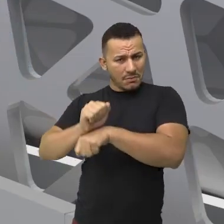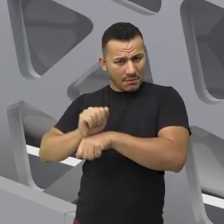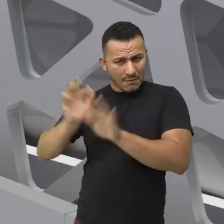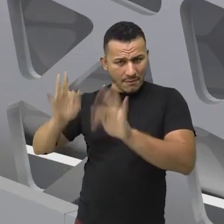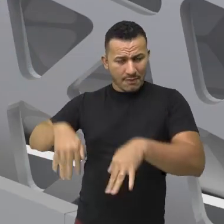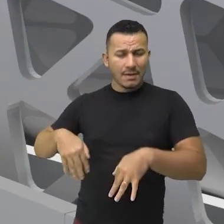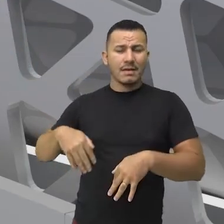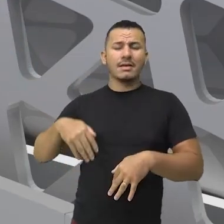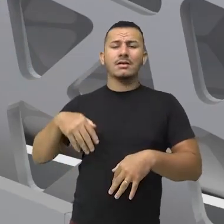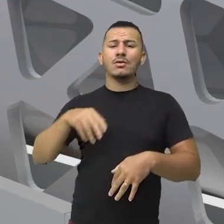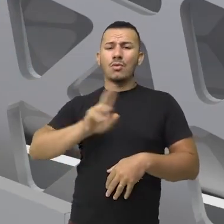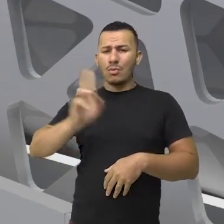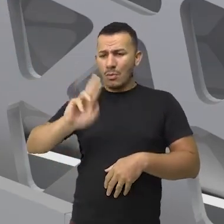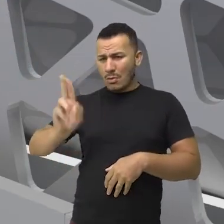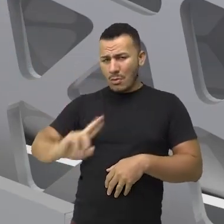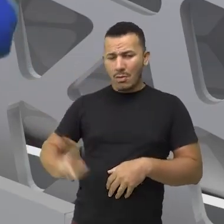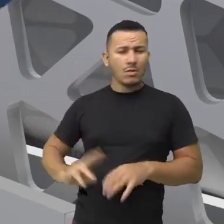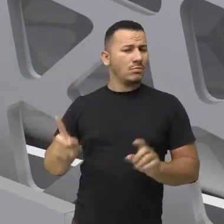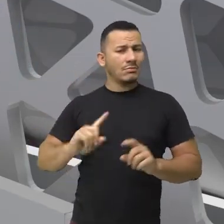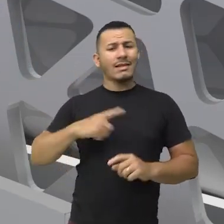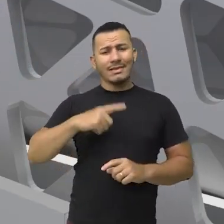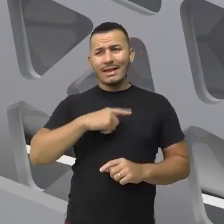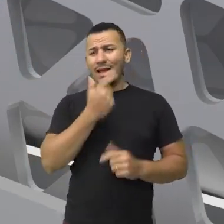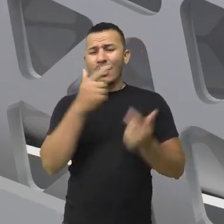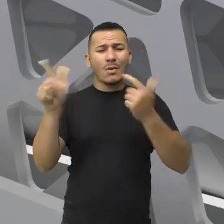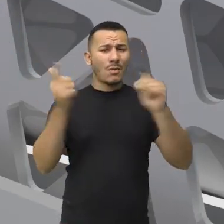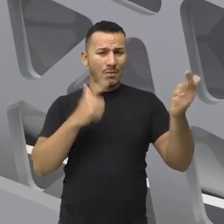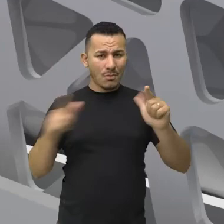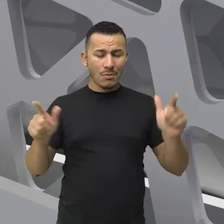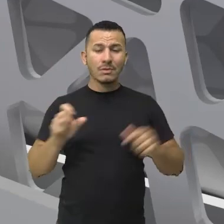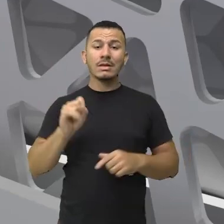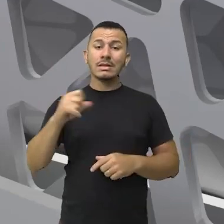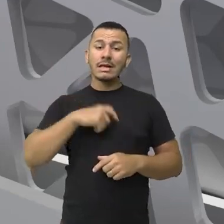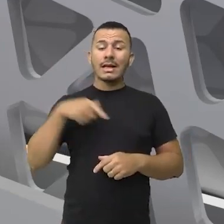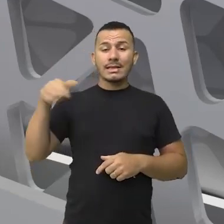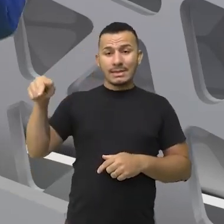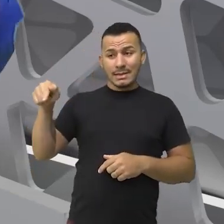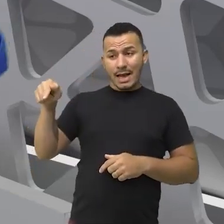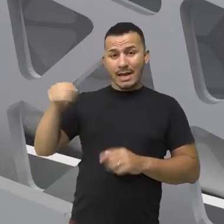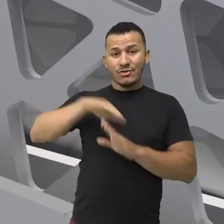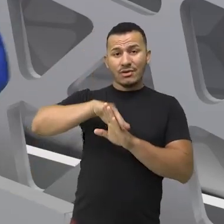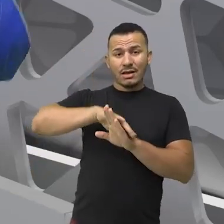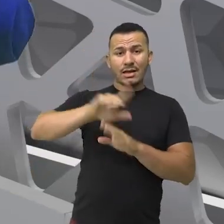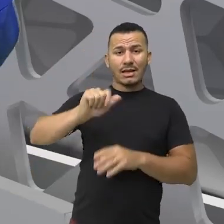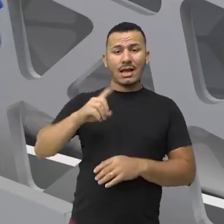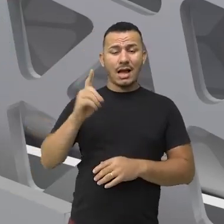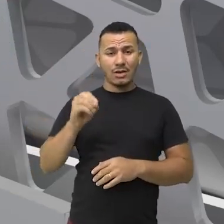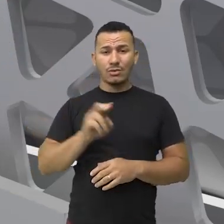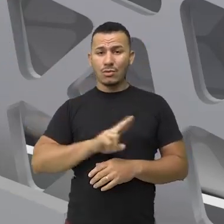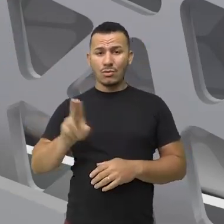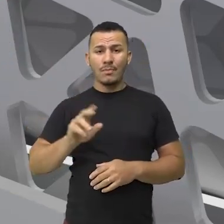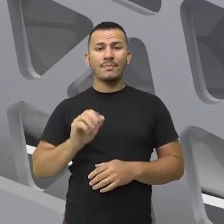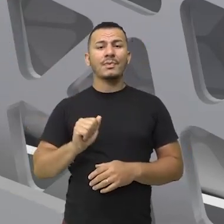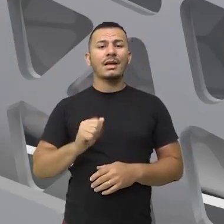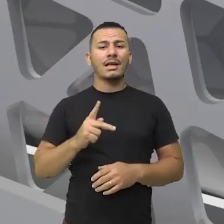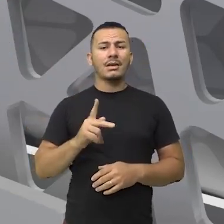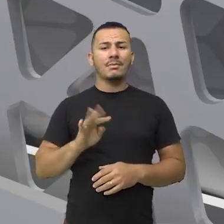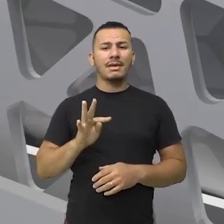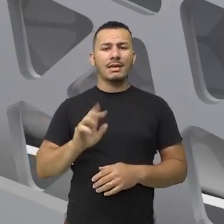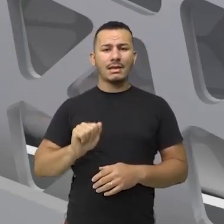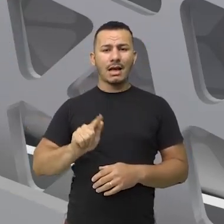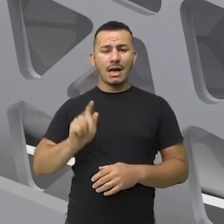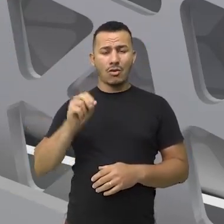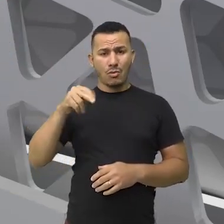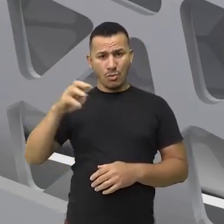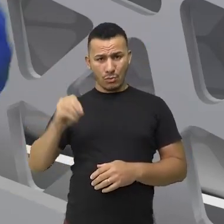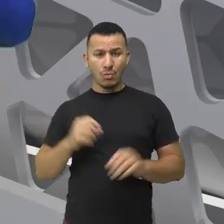essa classificação dos polígonos? Claro que não. Se eu tenho um de 7 lados, ele é chamado de epitágono. Se